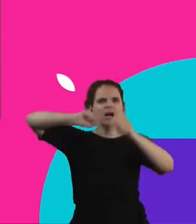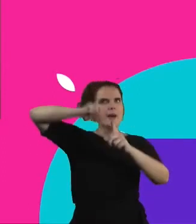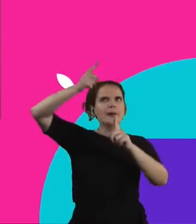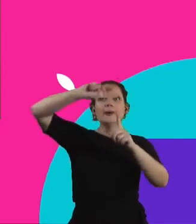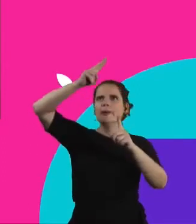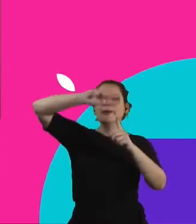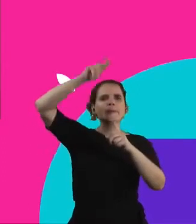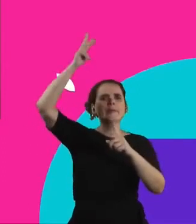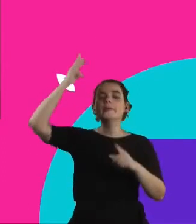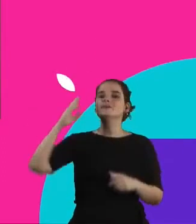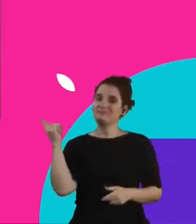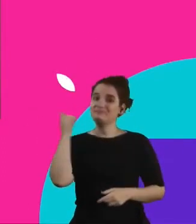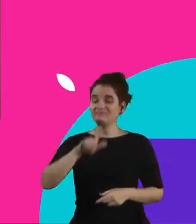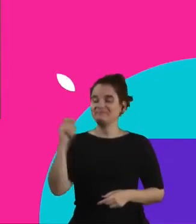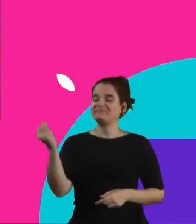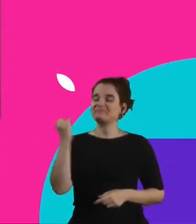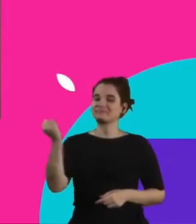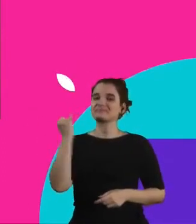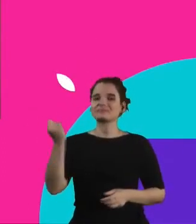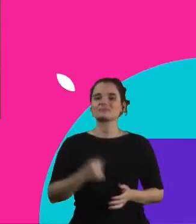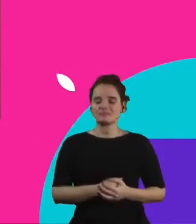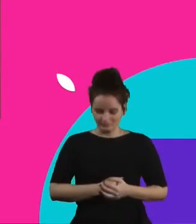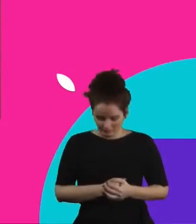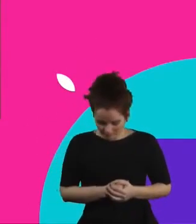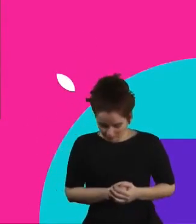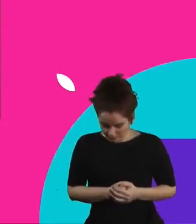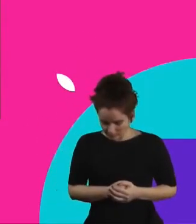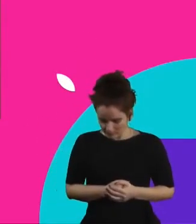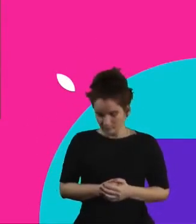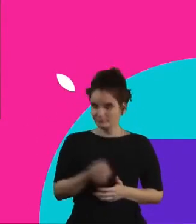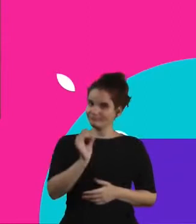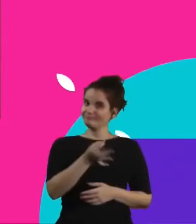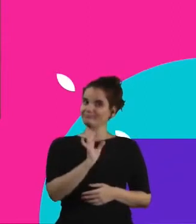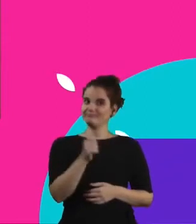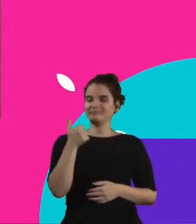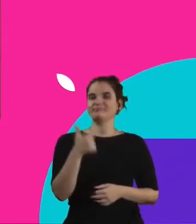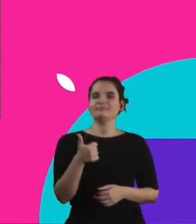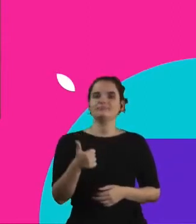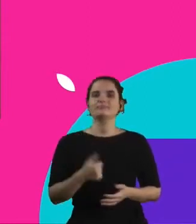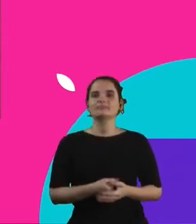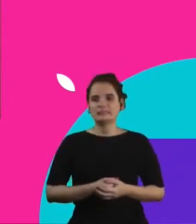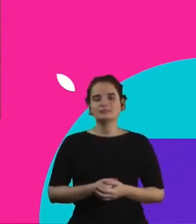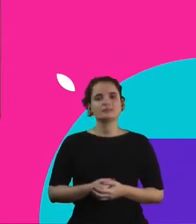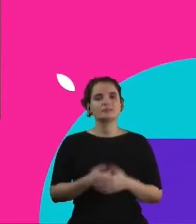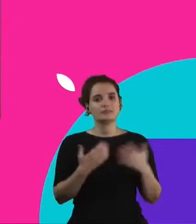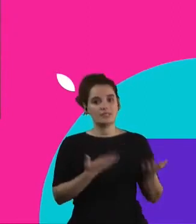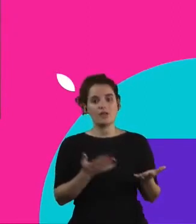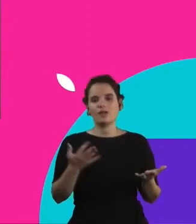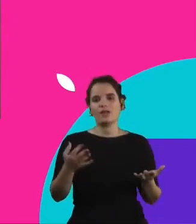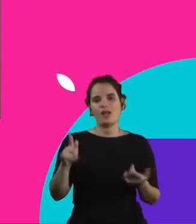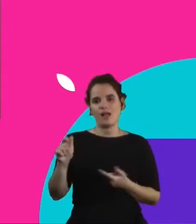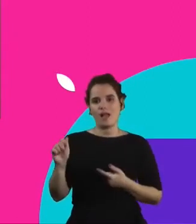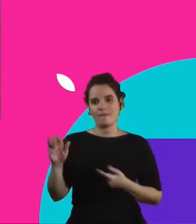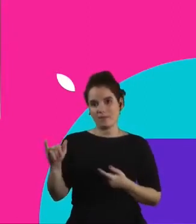acho que isso é importante. Muito bem. Pegar um gancho aqui na tua fala, Fernanda, para a Gabi,